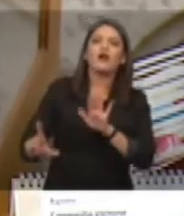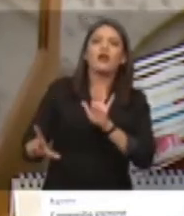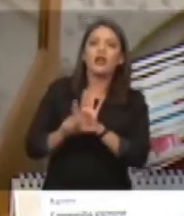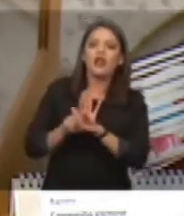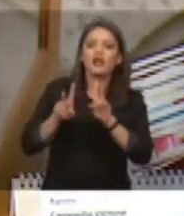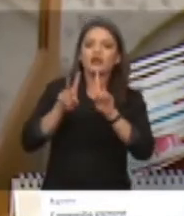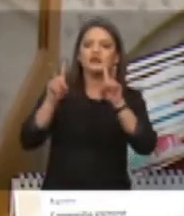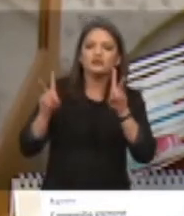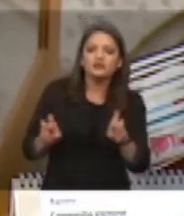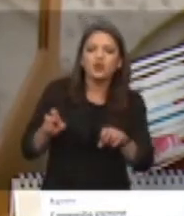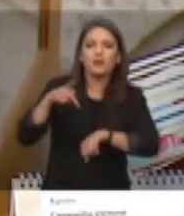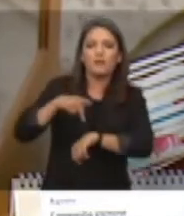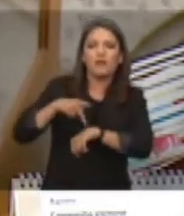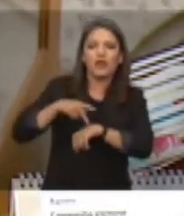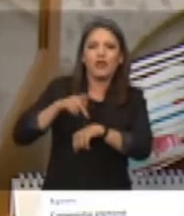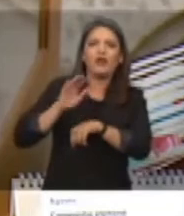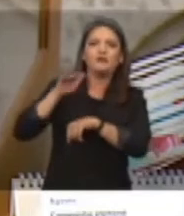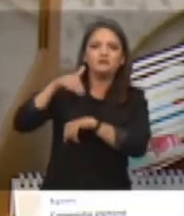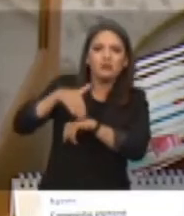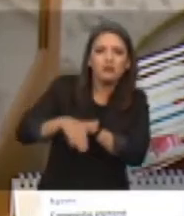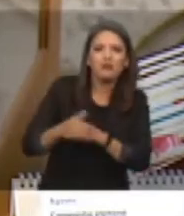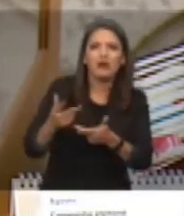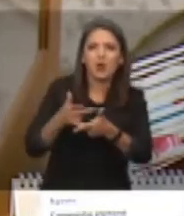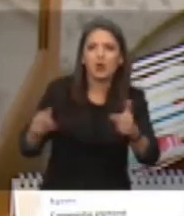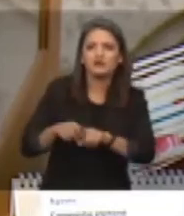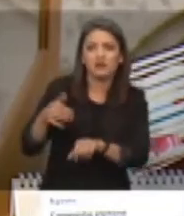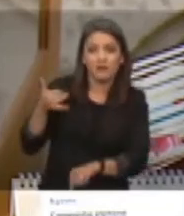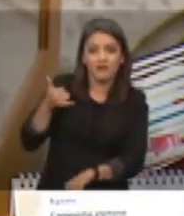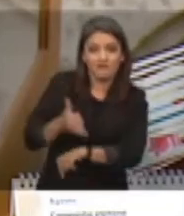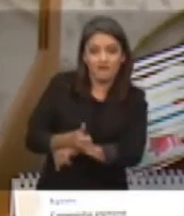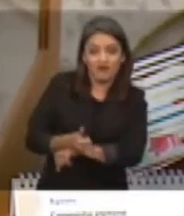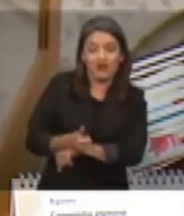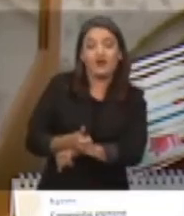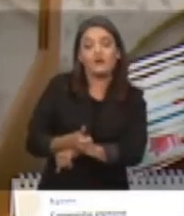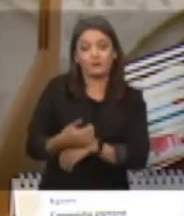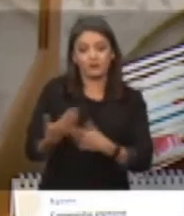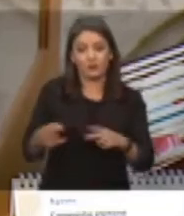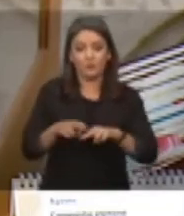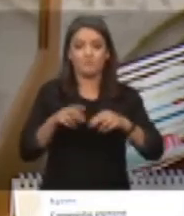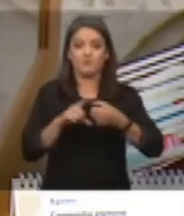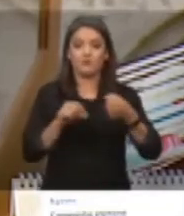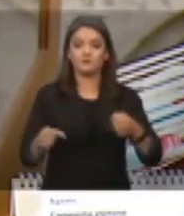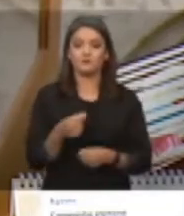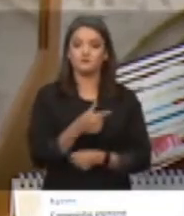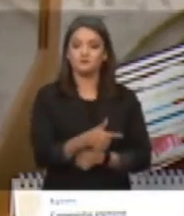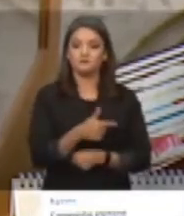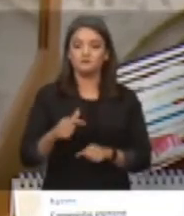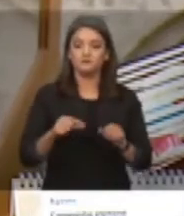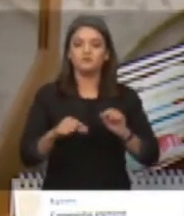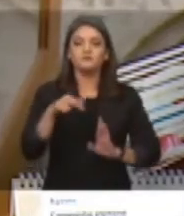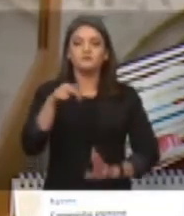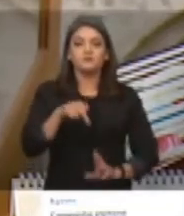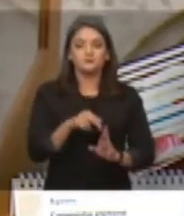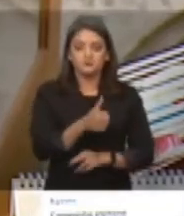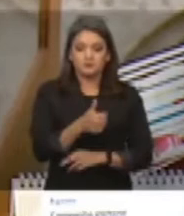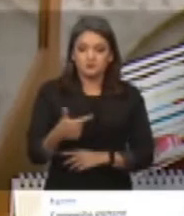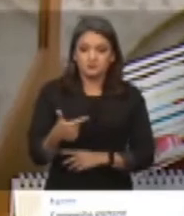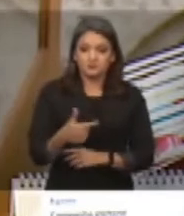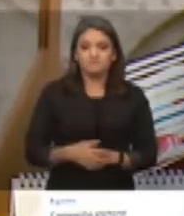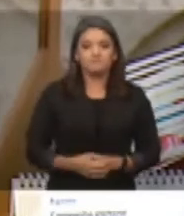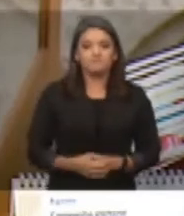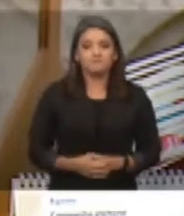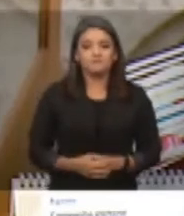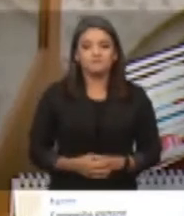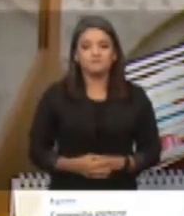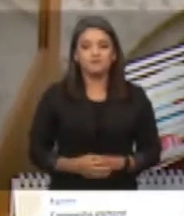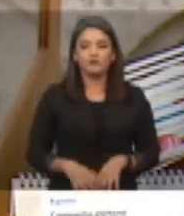e outros recursos minerais, além da metalurgia, nos termos do artigo 22, inciso 12 da Lei Maior. Os estados